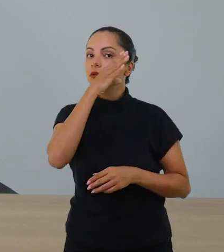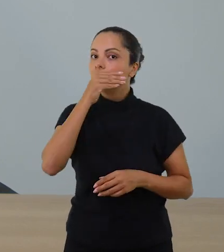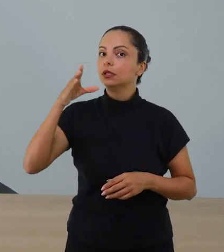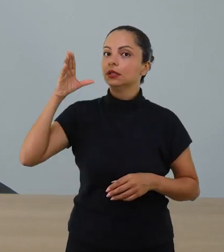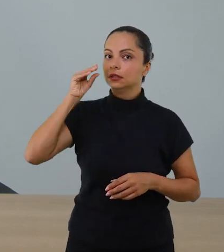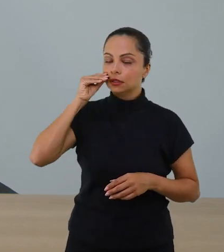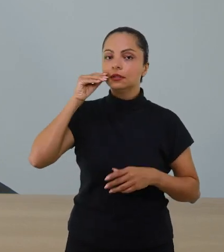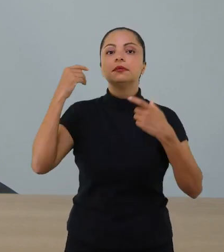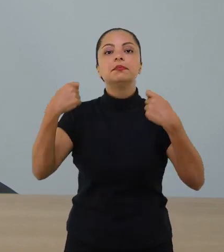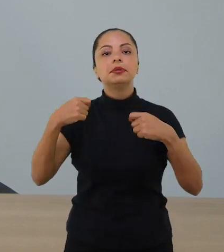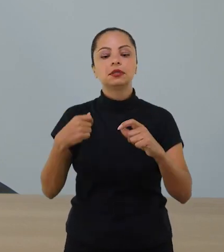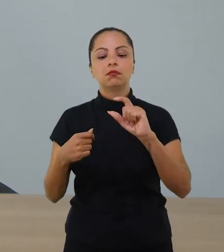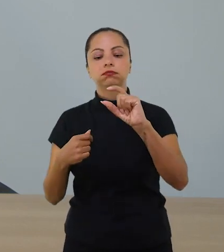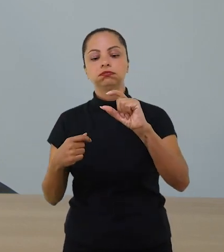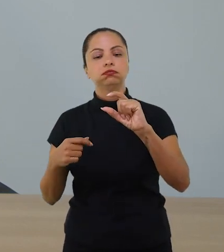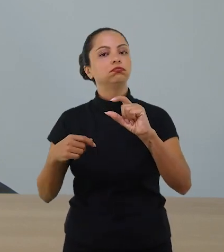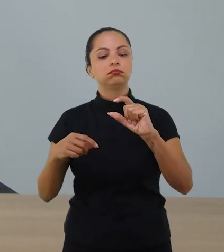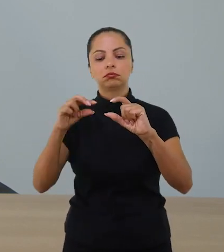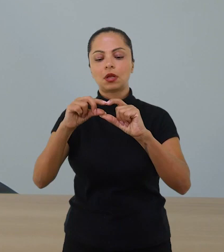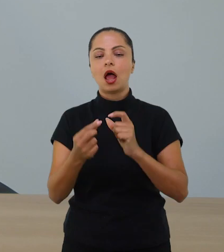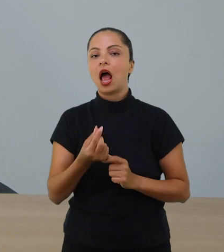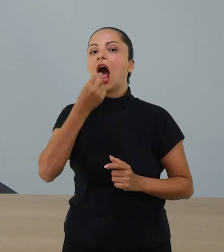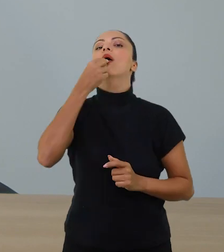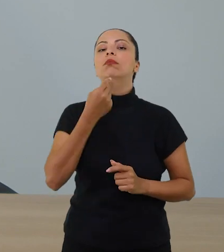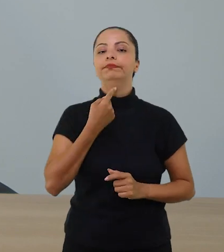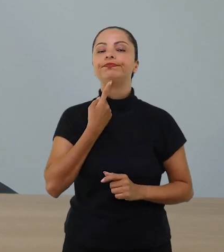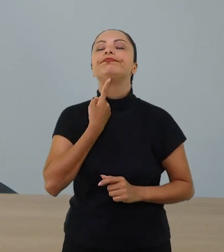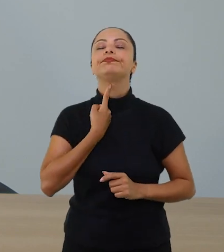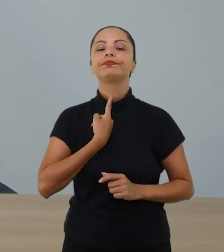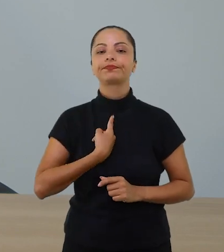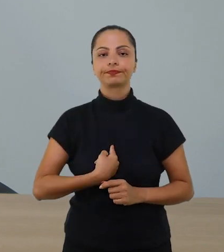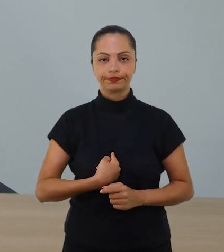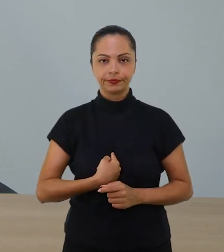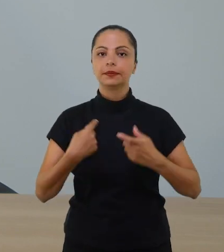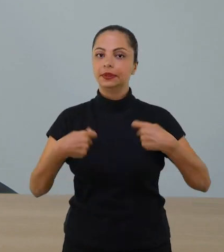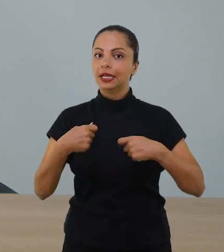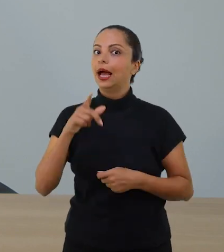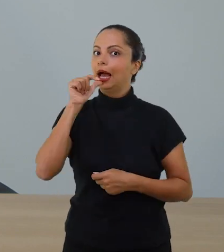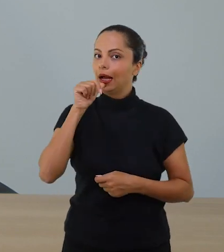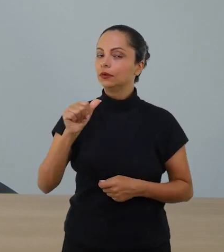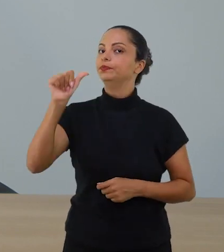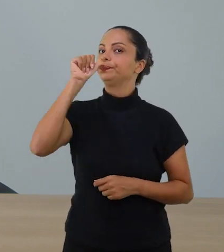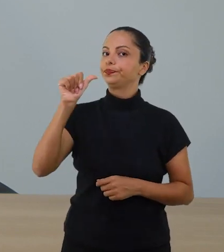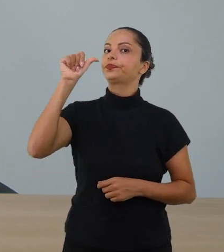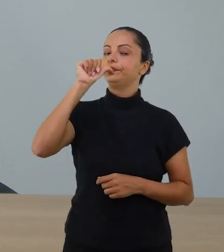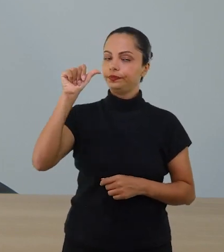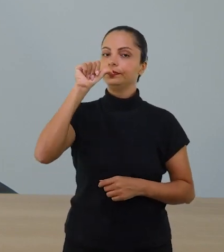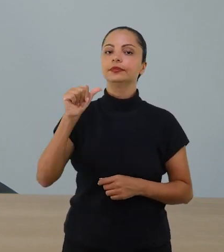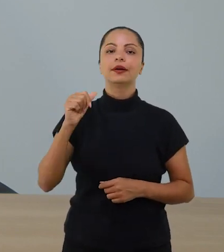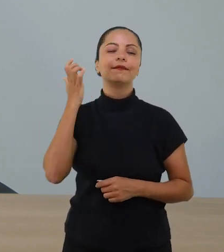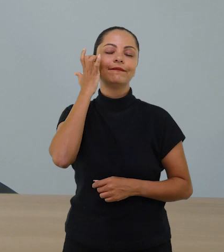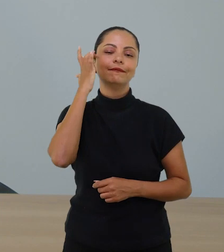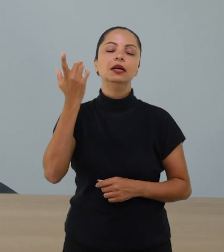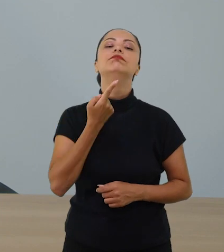devem ser estimuladas a engolir a cápsula inteira de Creon o mais cedo possível. Ofereça bastante água para que ela possa